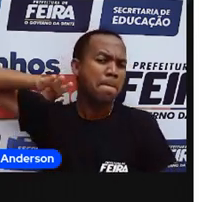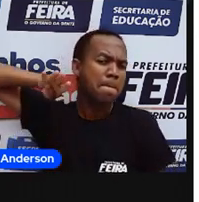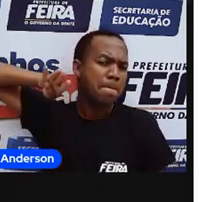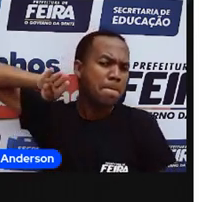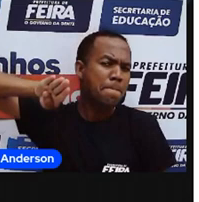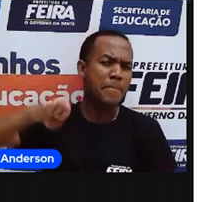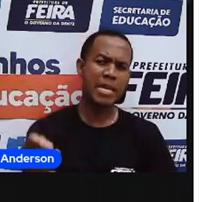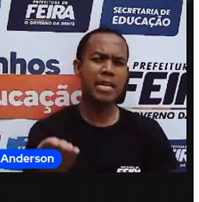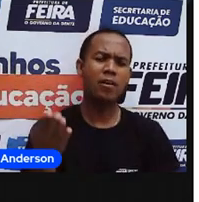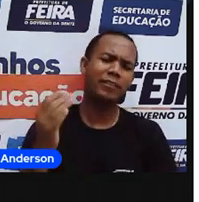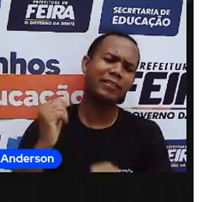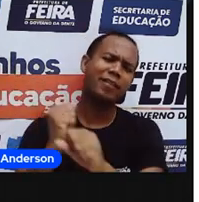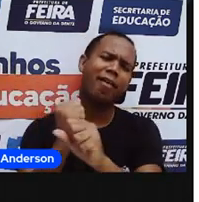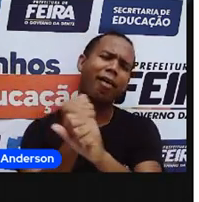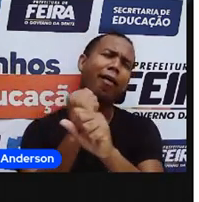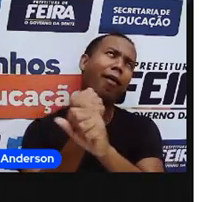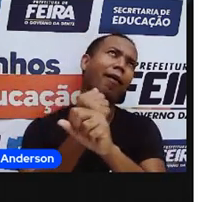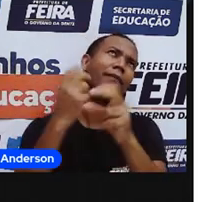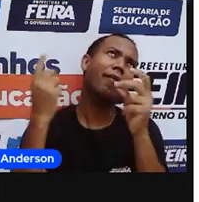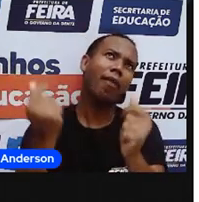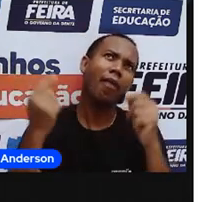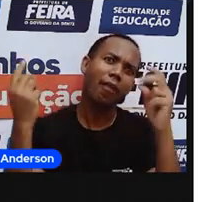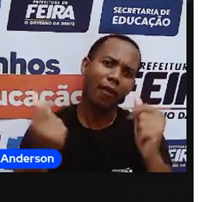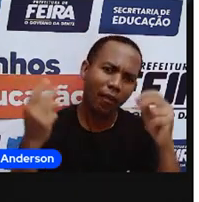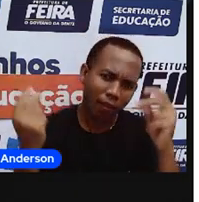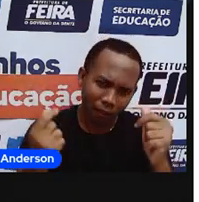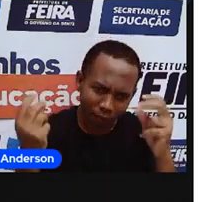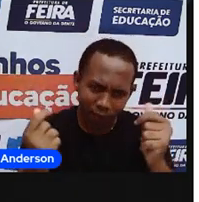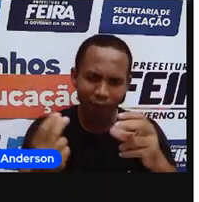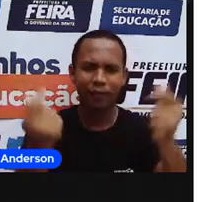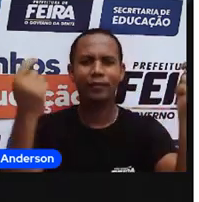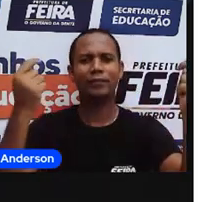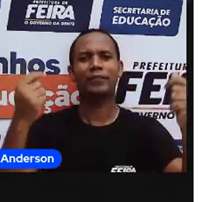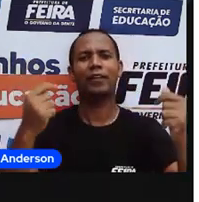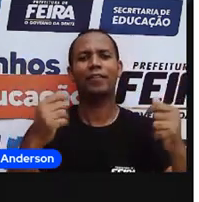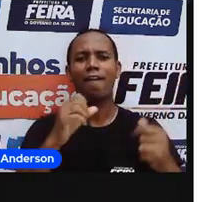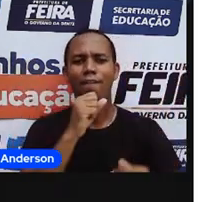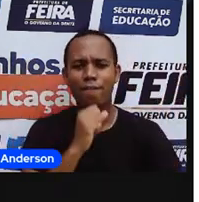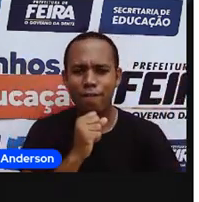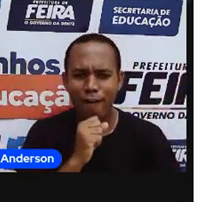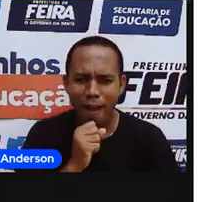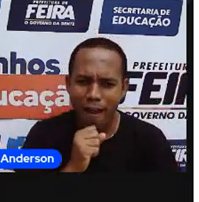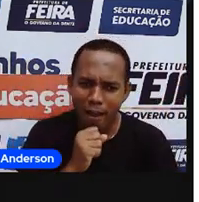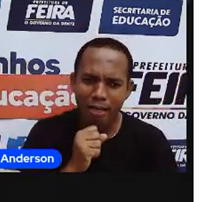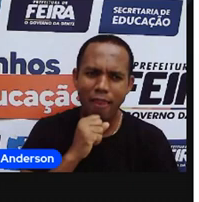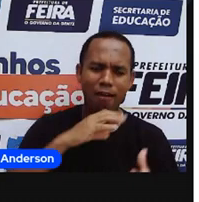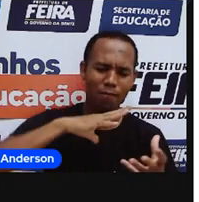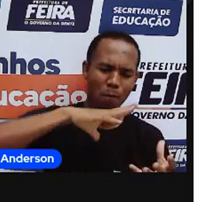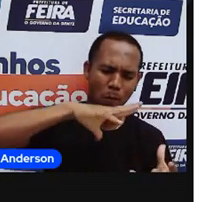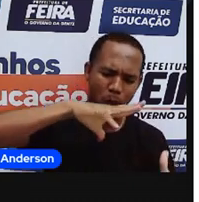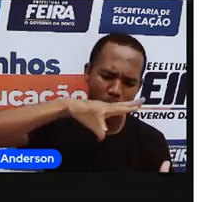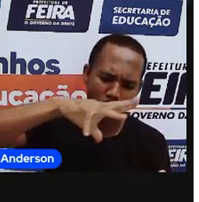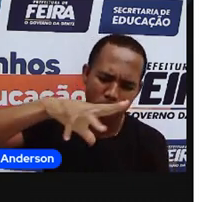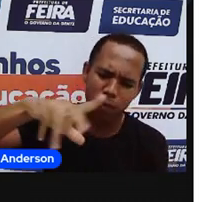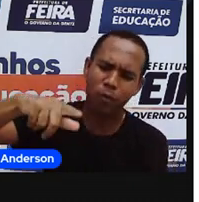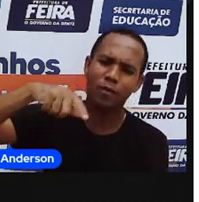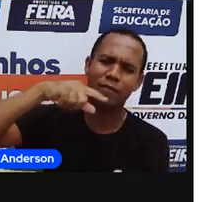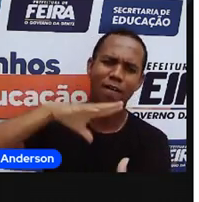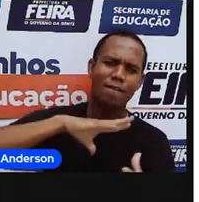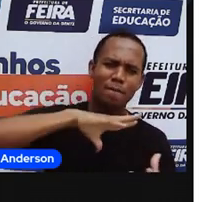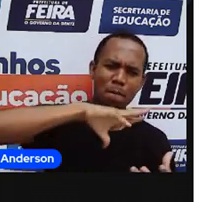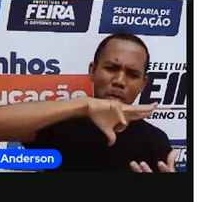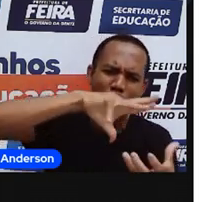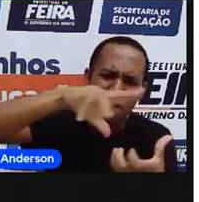você acha que está ficando velho, é porque você não sabia a idade da Terra. Quase